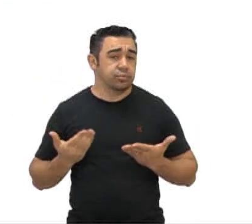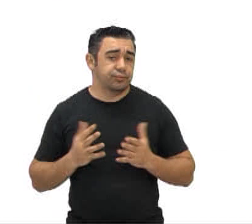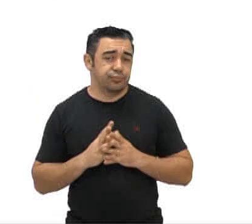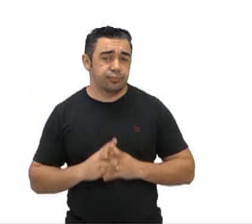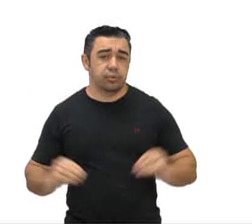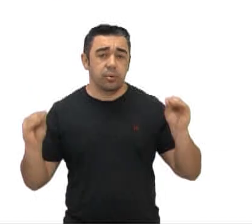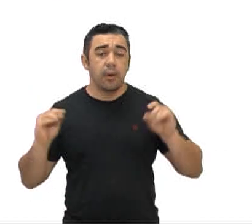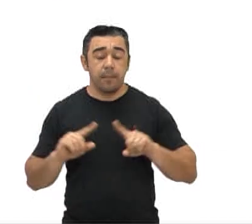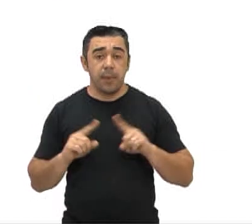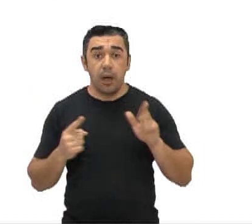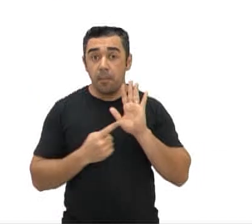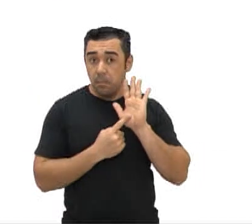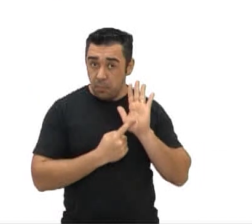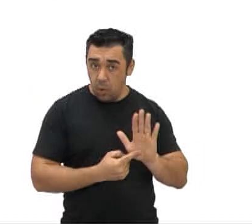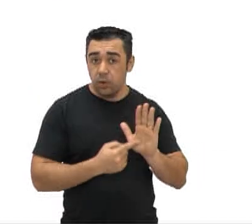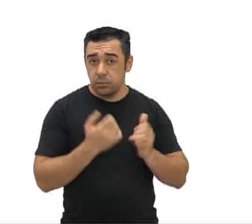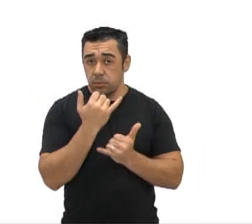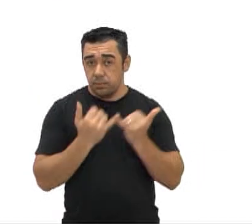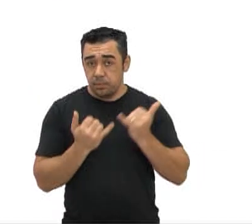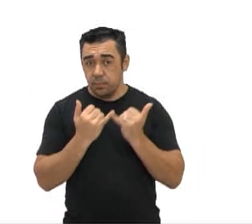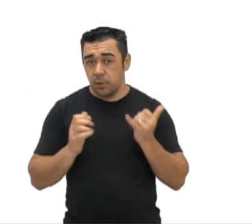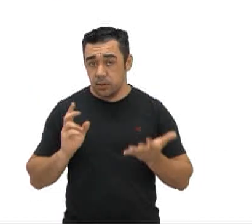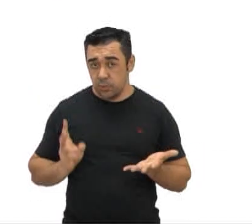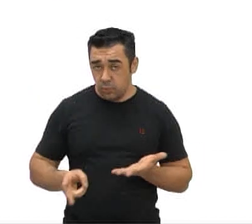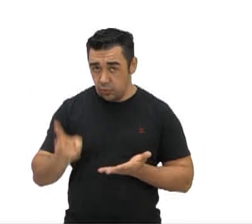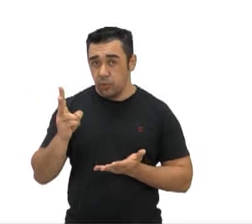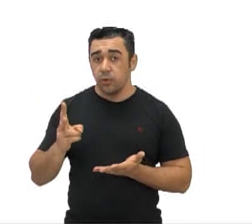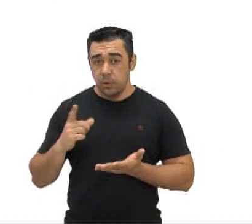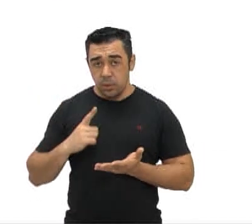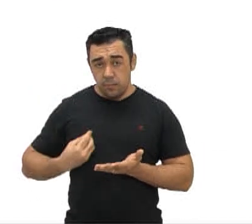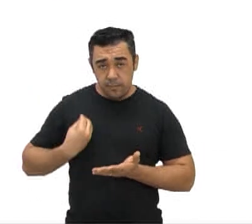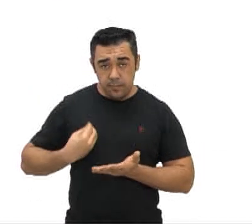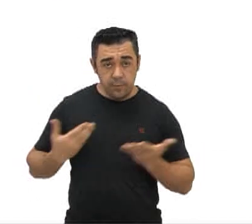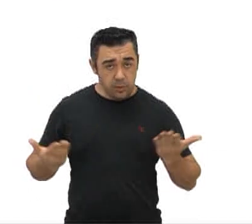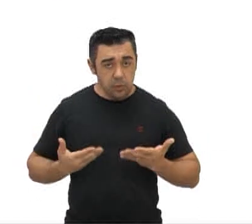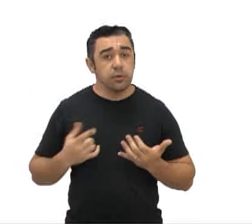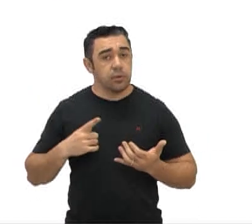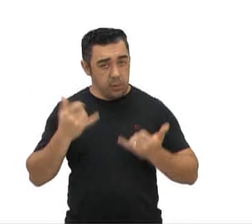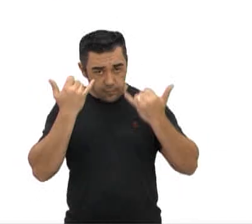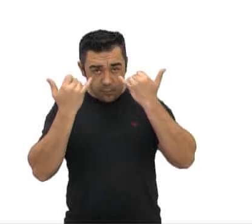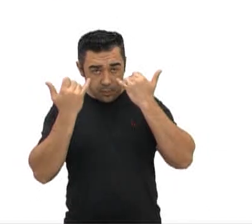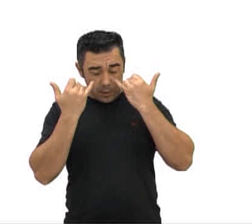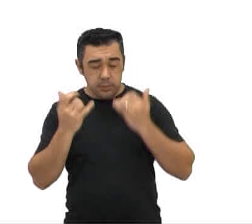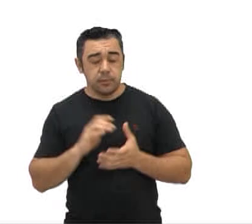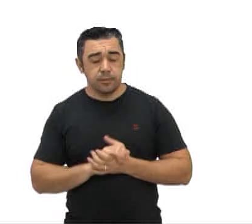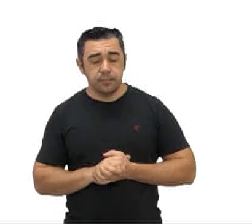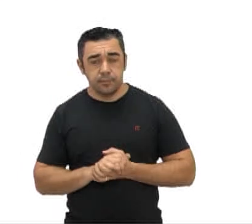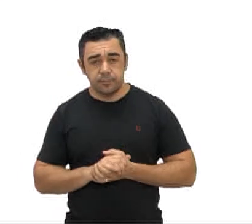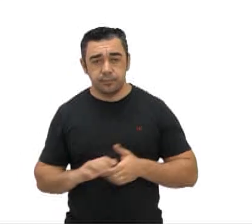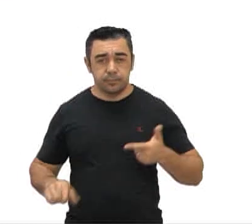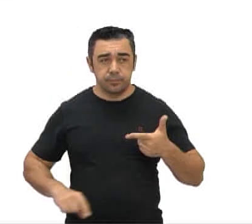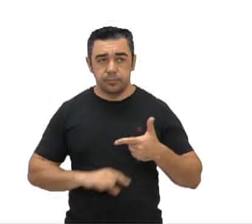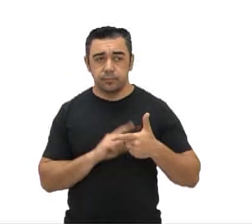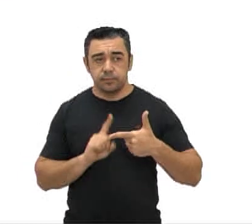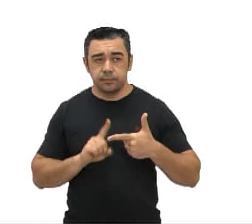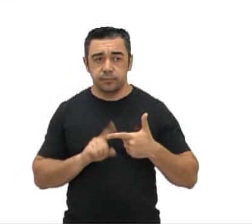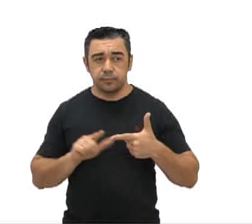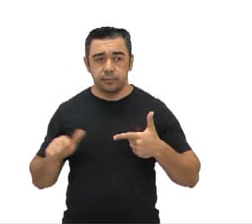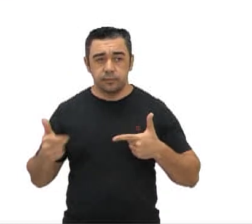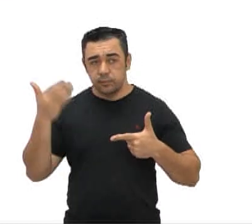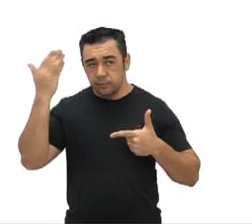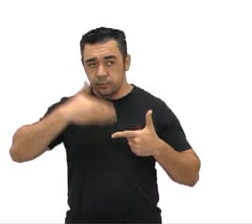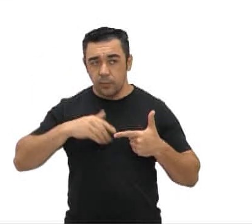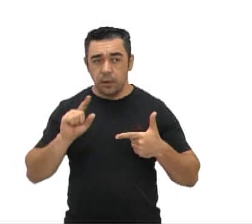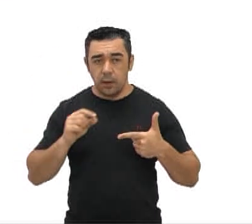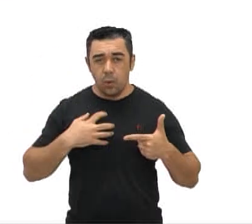que mostram semelhanças com espécies viventes. Então a gente tem bastante informação dos fósseis, né? Outra evidência,